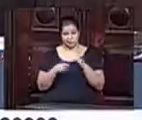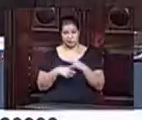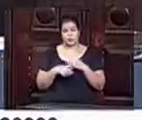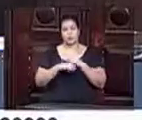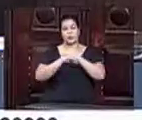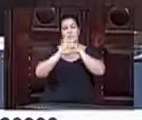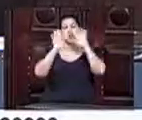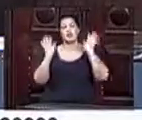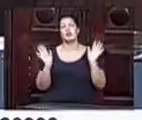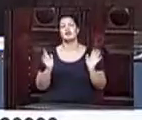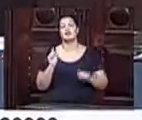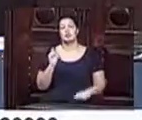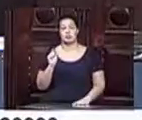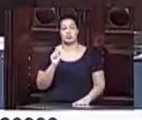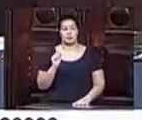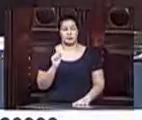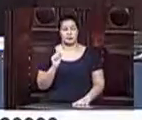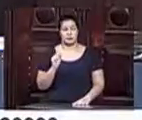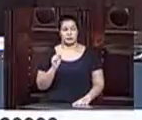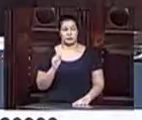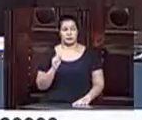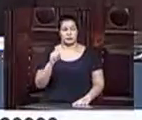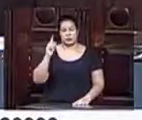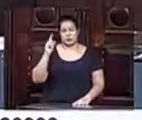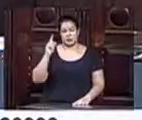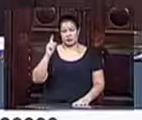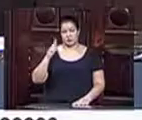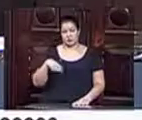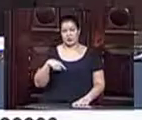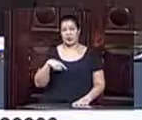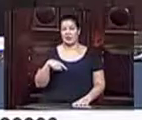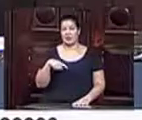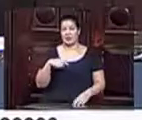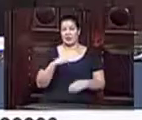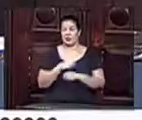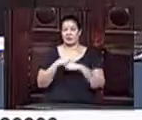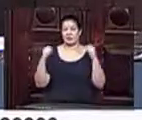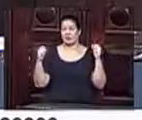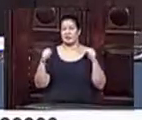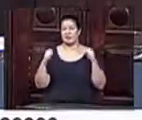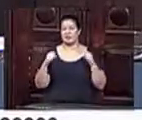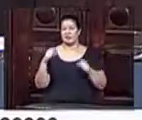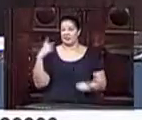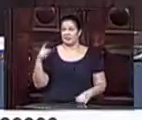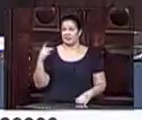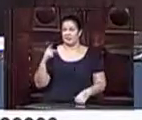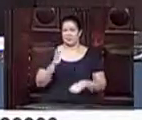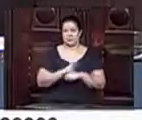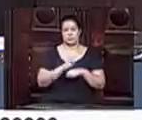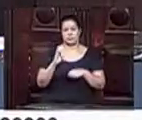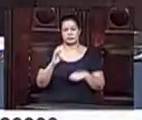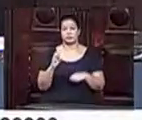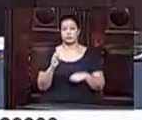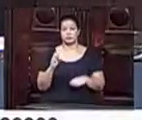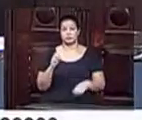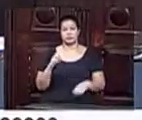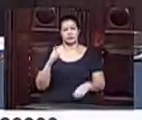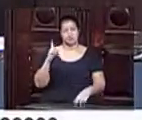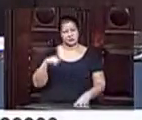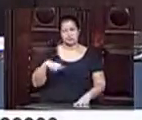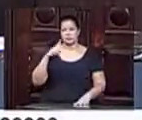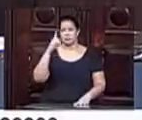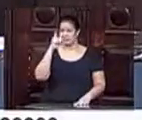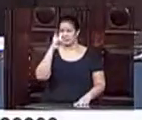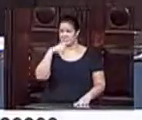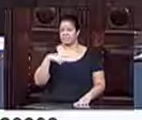claro que existe um grande gargalo no nosso estado. É muito difícil,